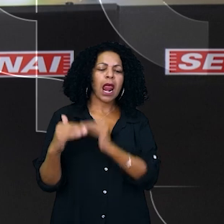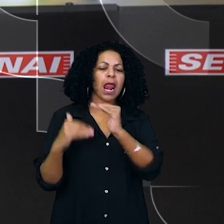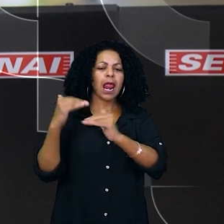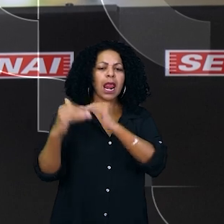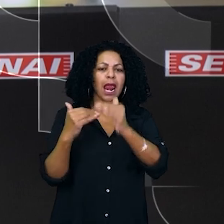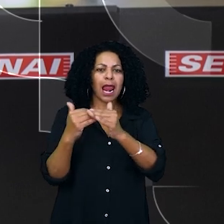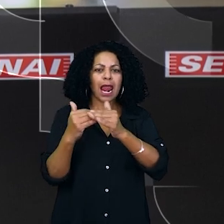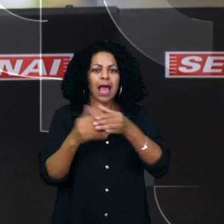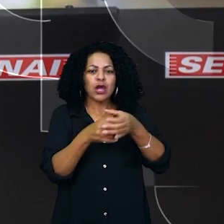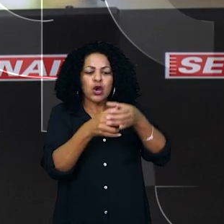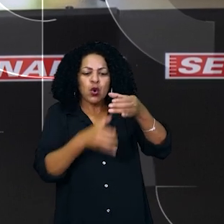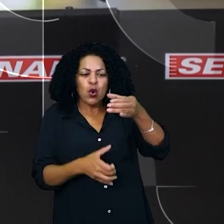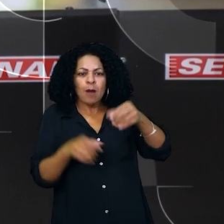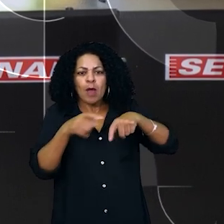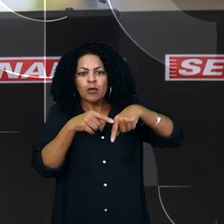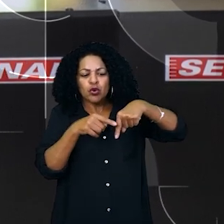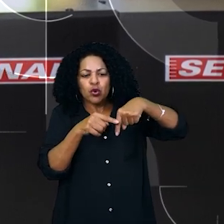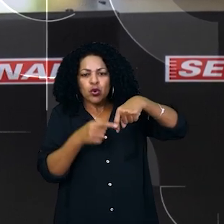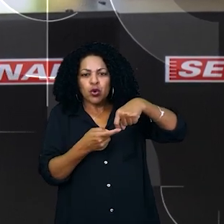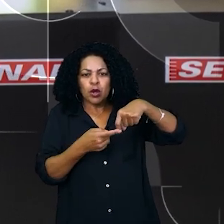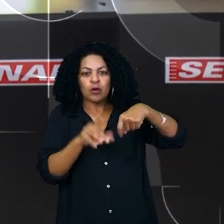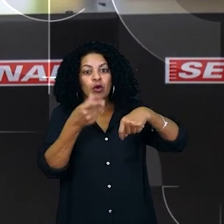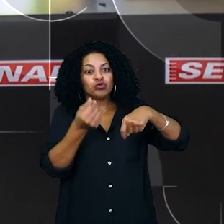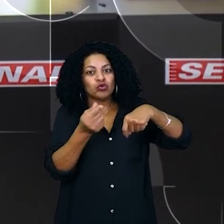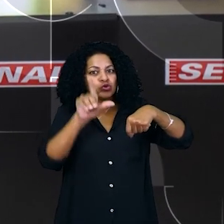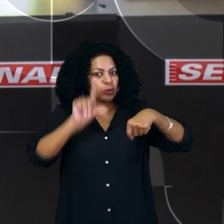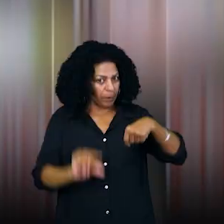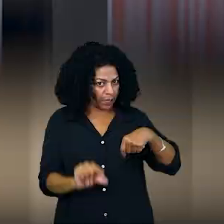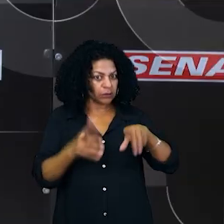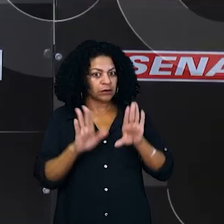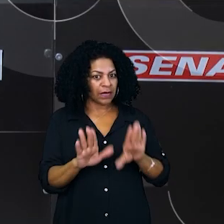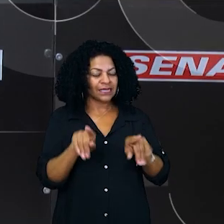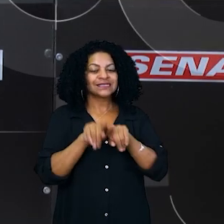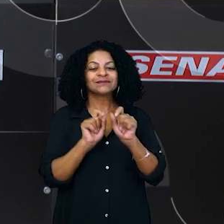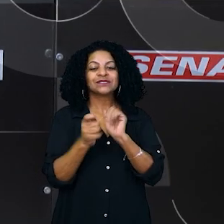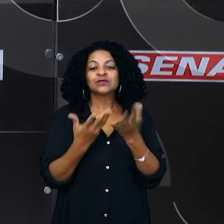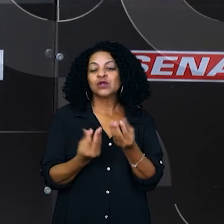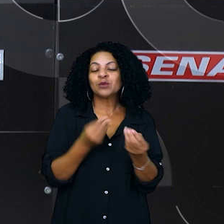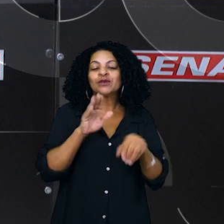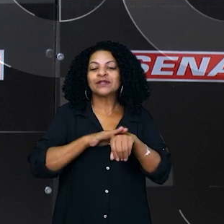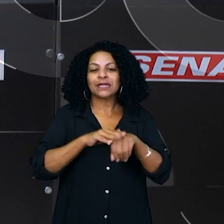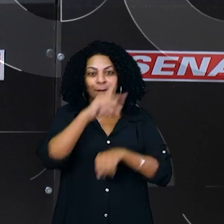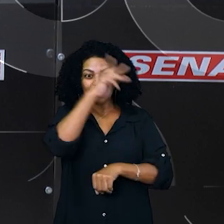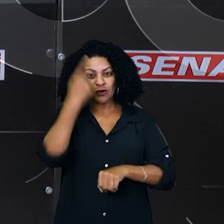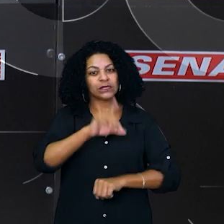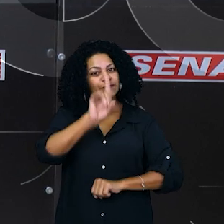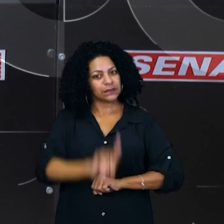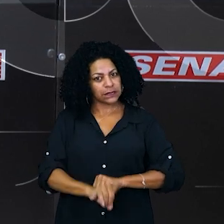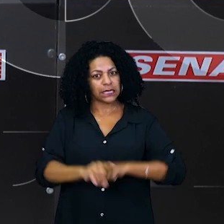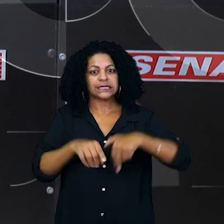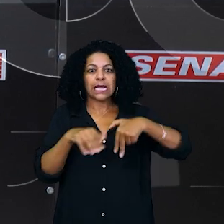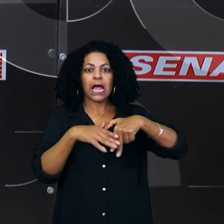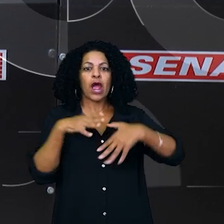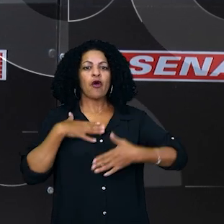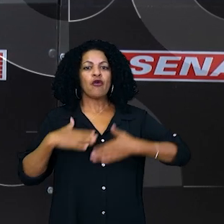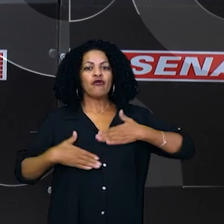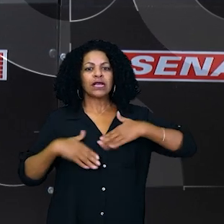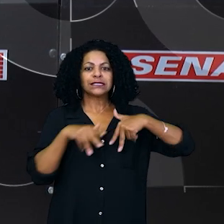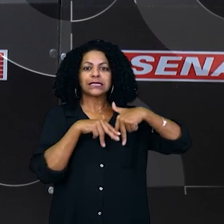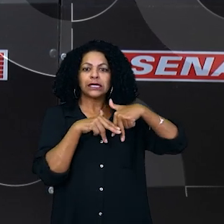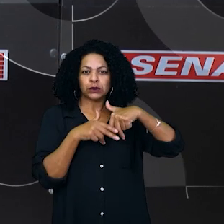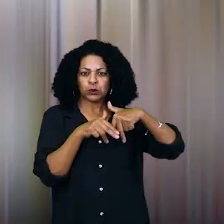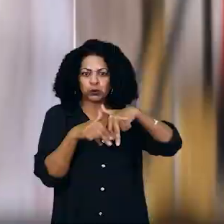recursos para o desenvolvimento de próteses de joelho com baixo custo. O procedimento amplia as alternativas para pessoas com